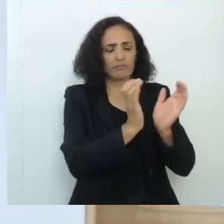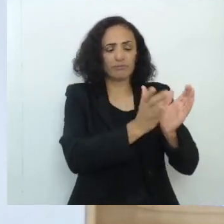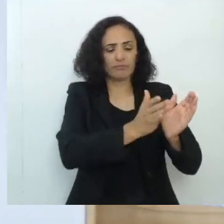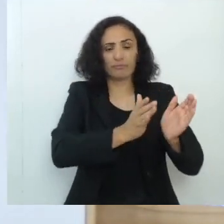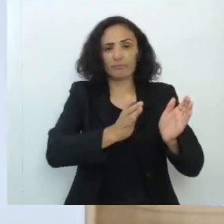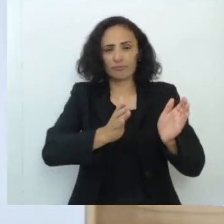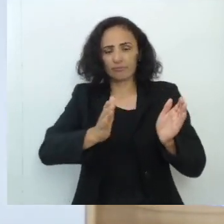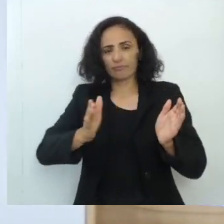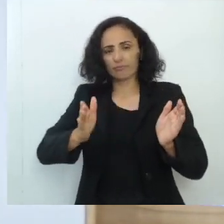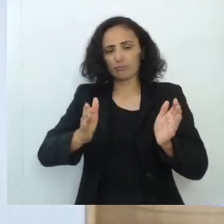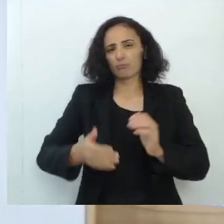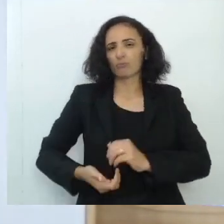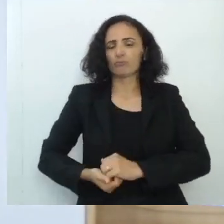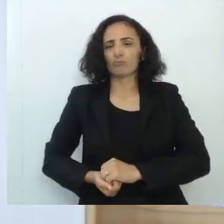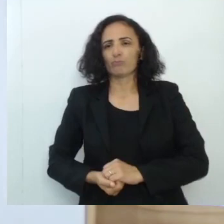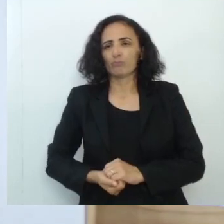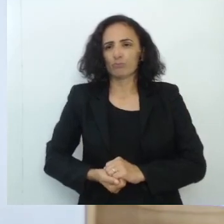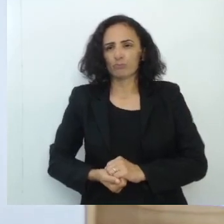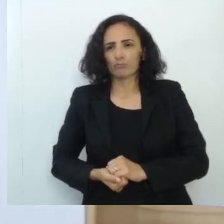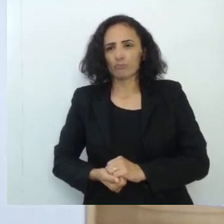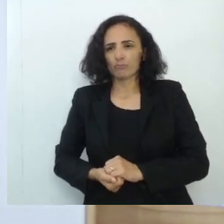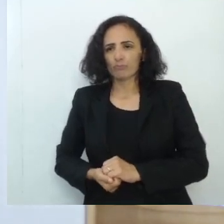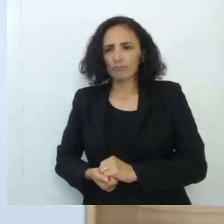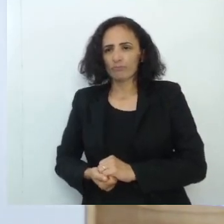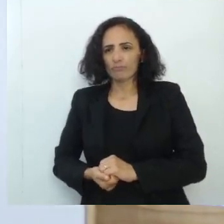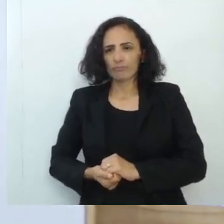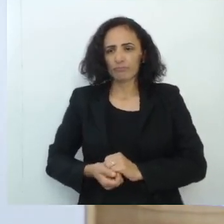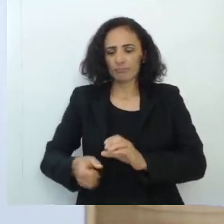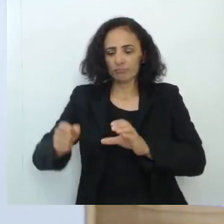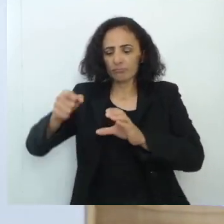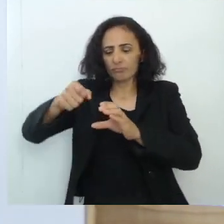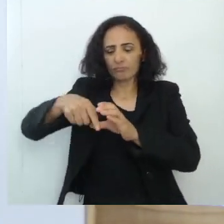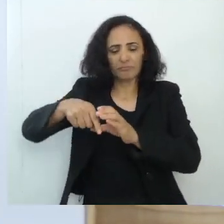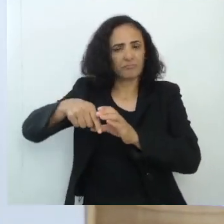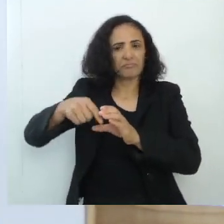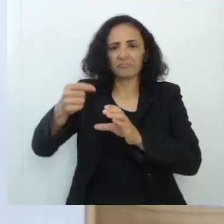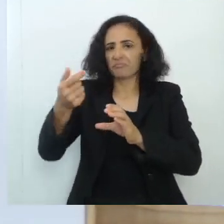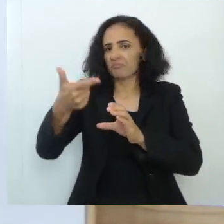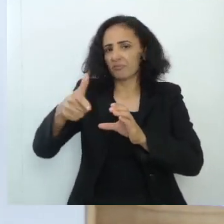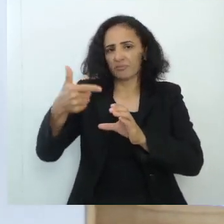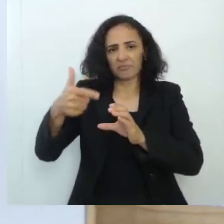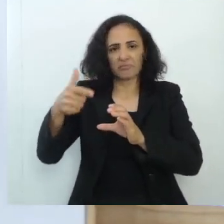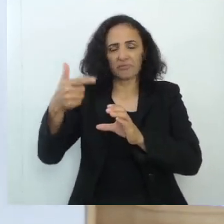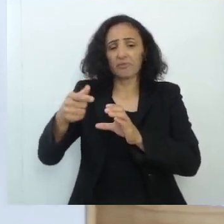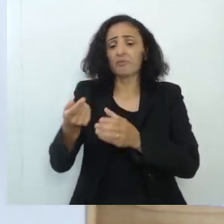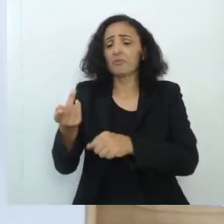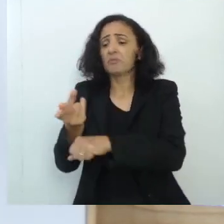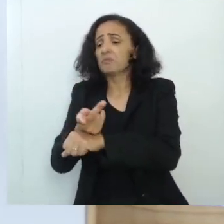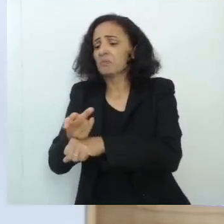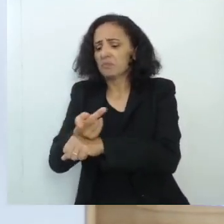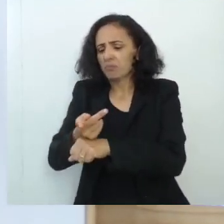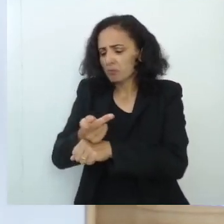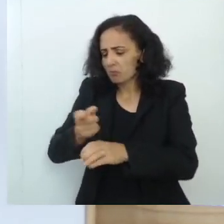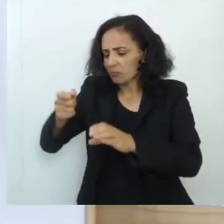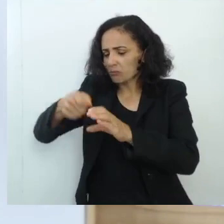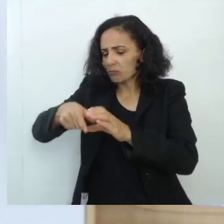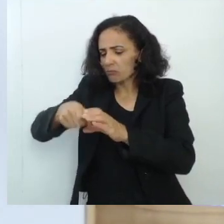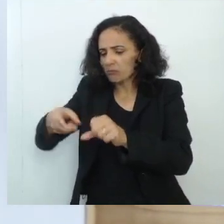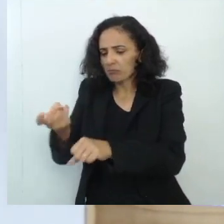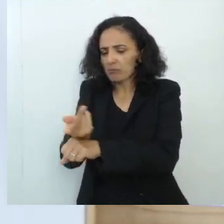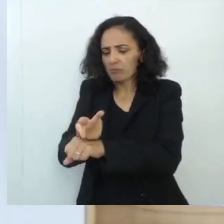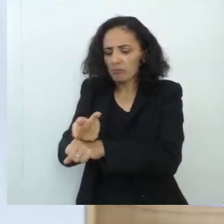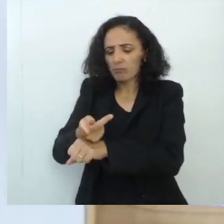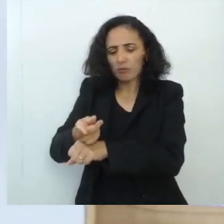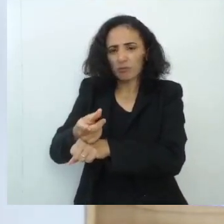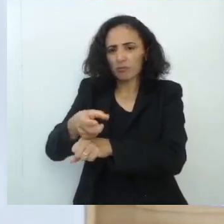não formam sementes. Vocês nunca vão sair por aí, você vai dizer assim, oxe, André, eu acho tão bonitinho as